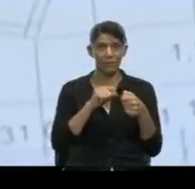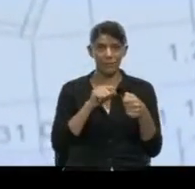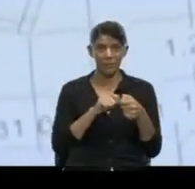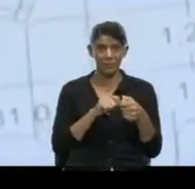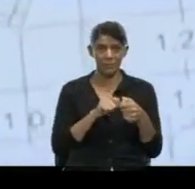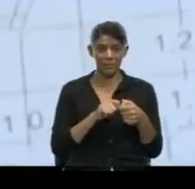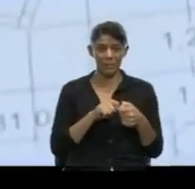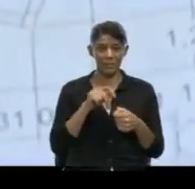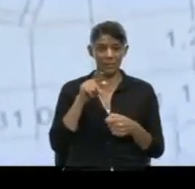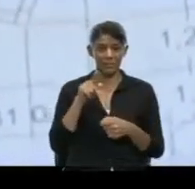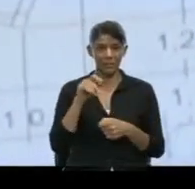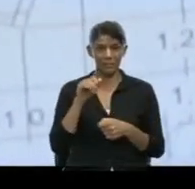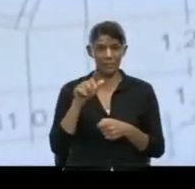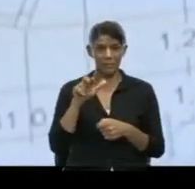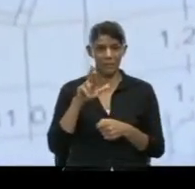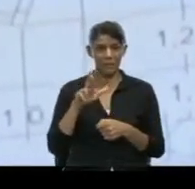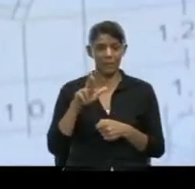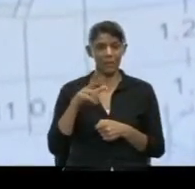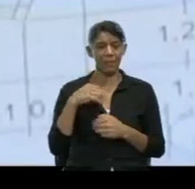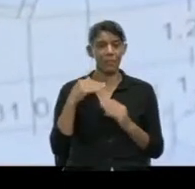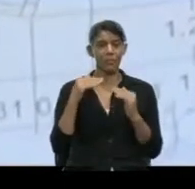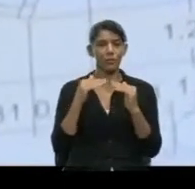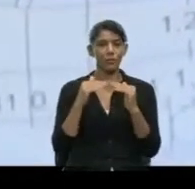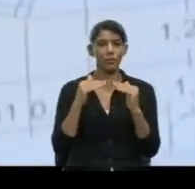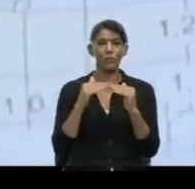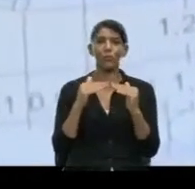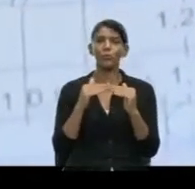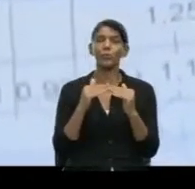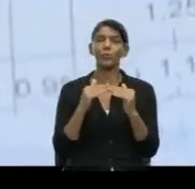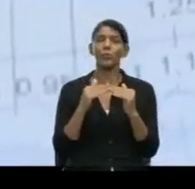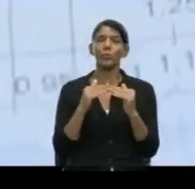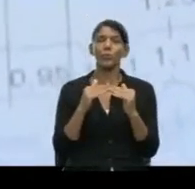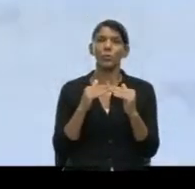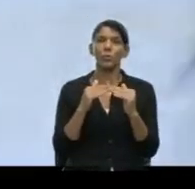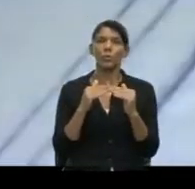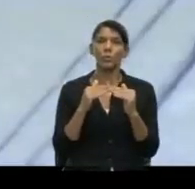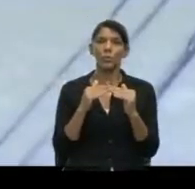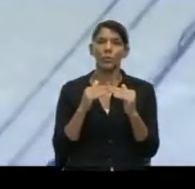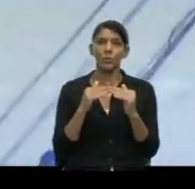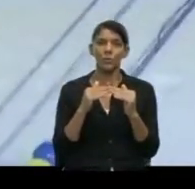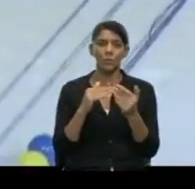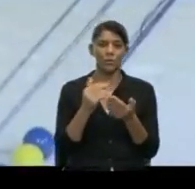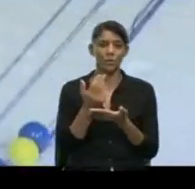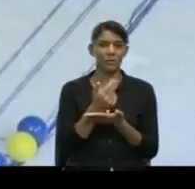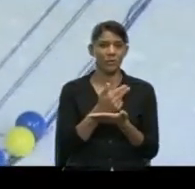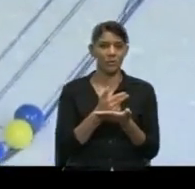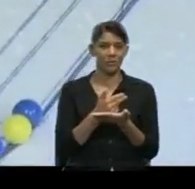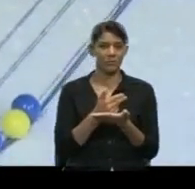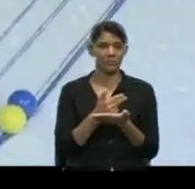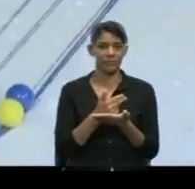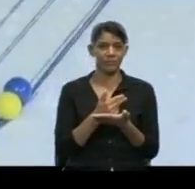desses pilares de acordo com a nossa maquete. Então, vamos lá?